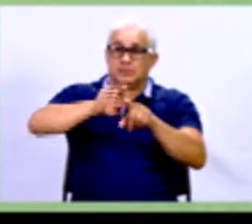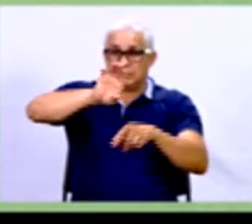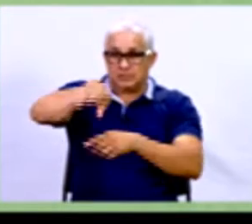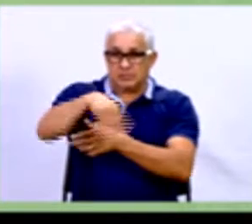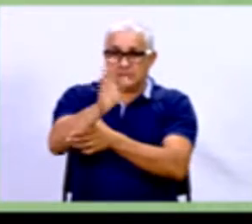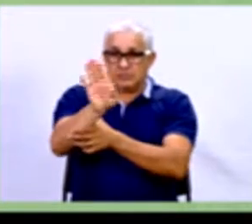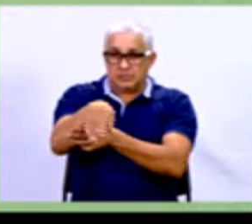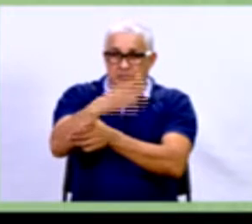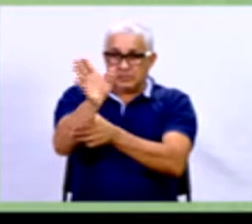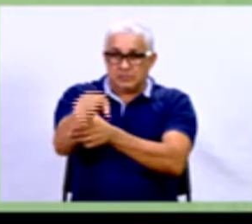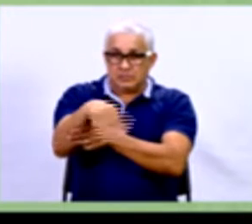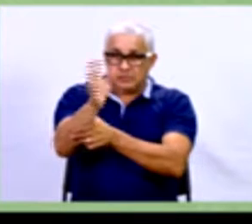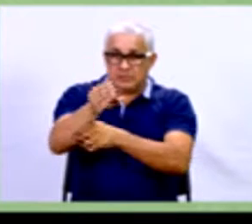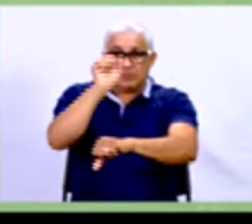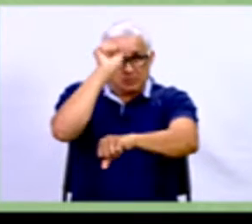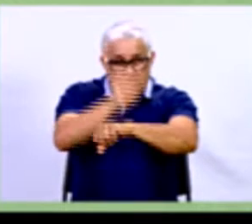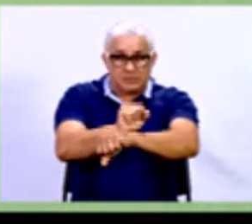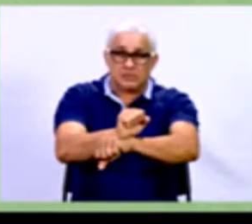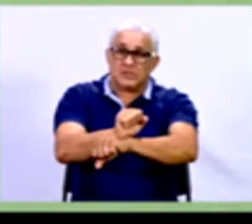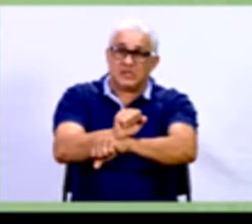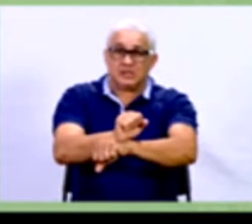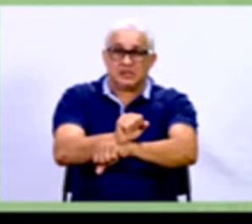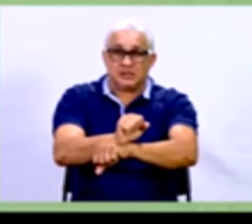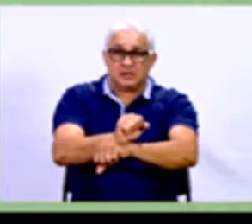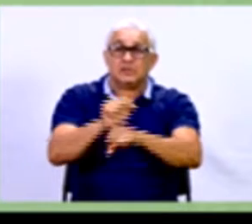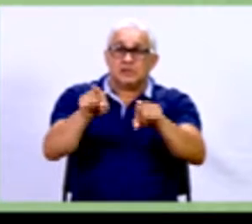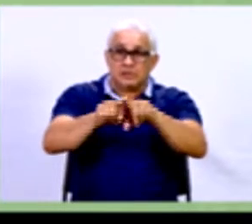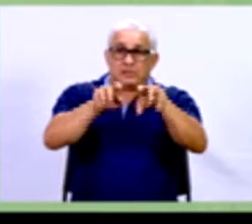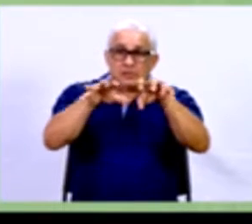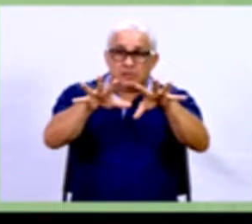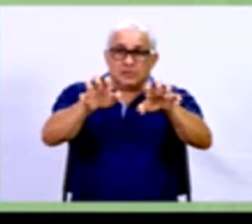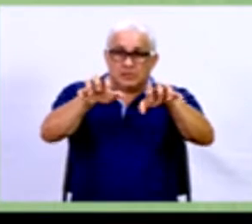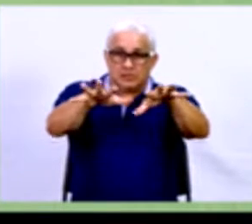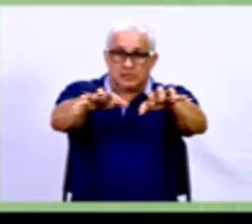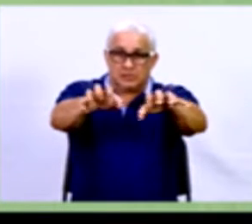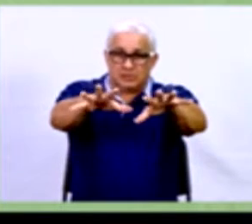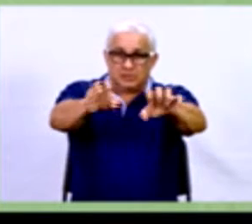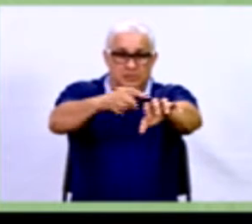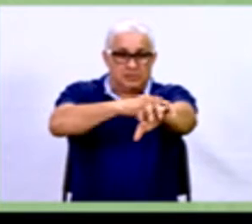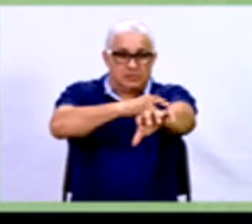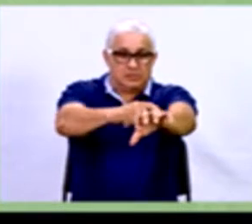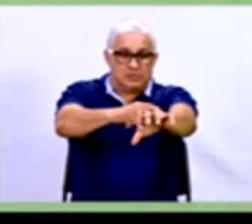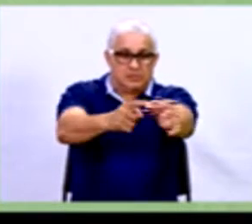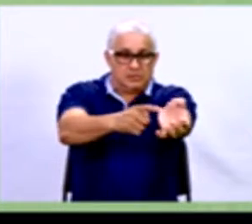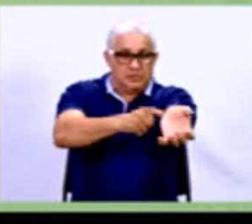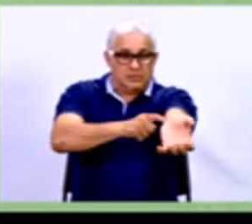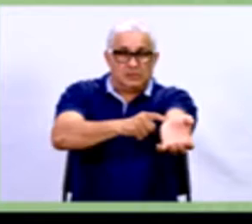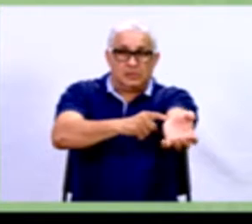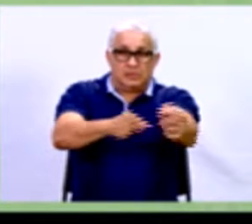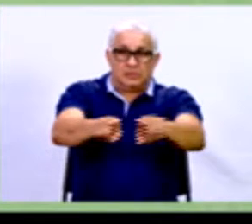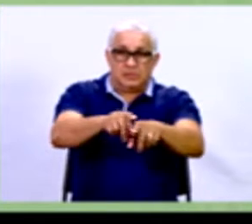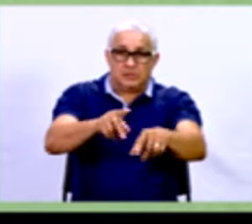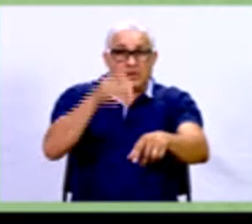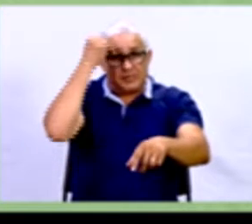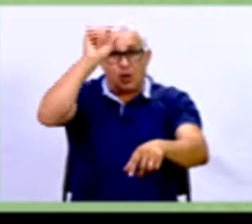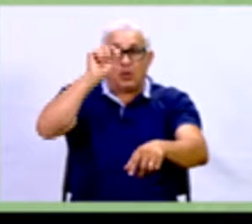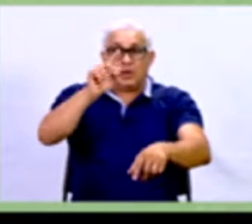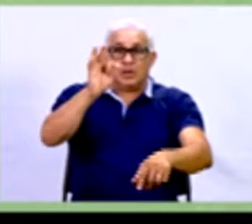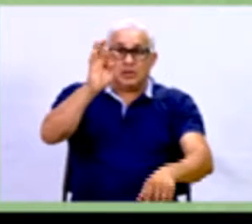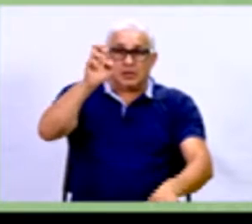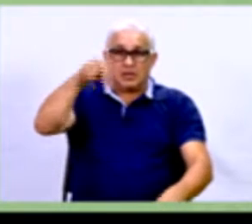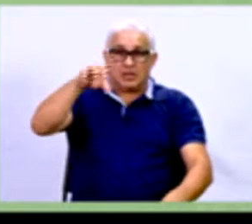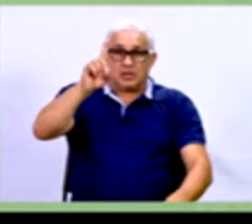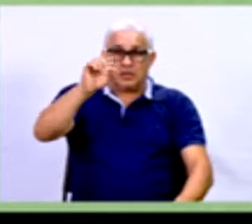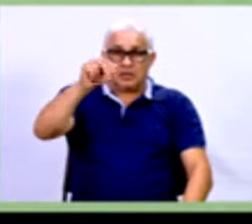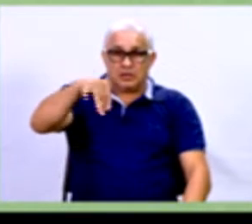para fazer isso, para mexer os dedos, os punhos, tá certo? Para que não ocorra uma tendinite, uma